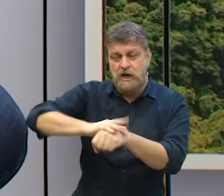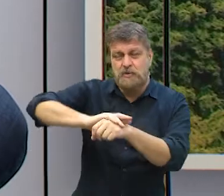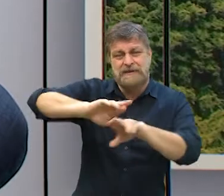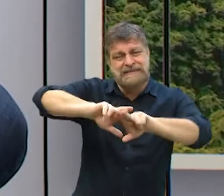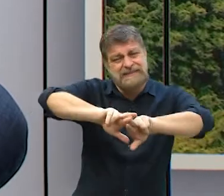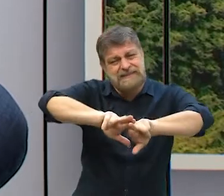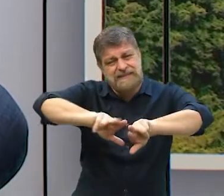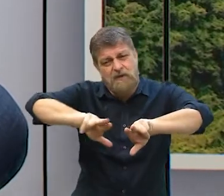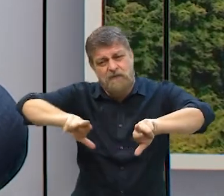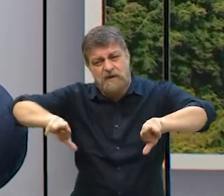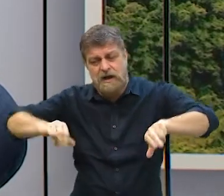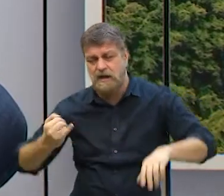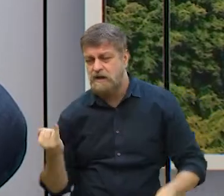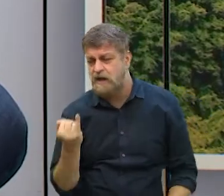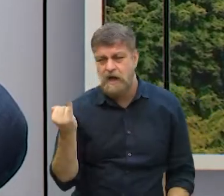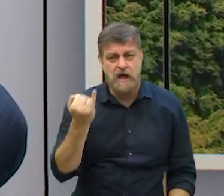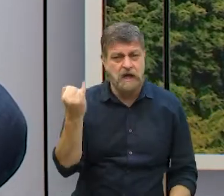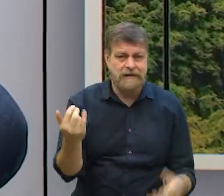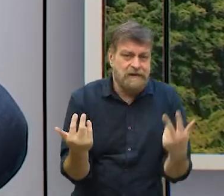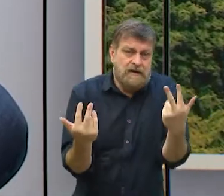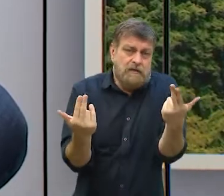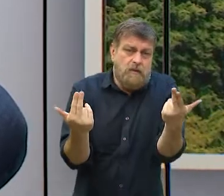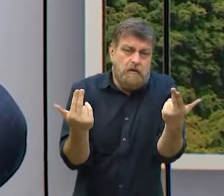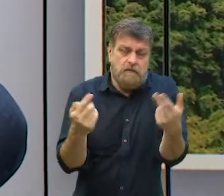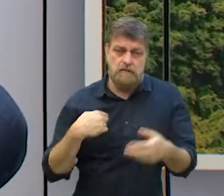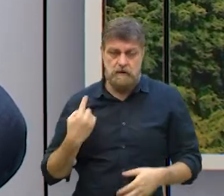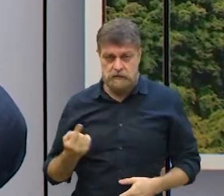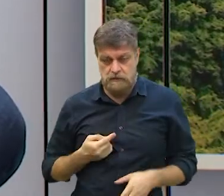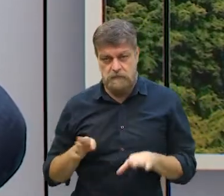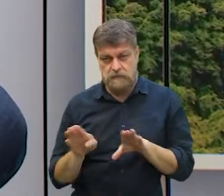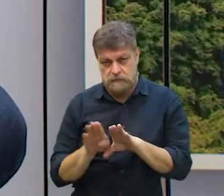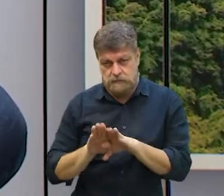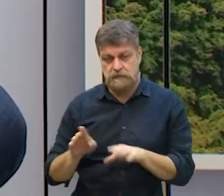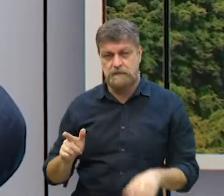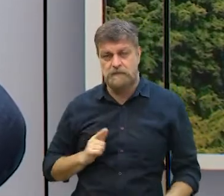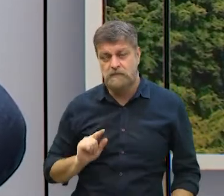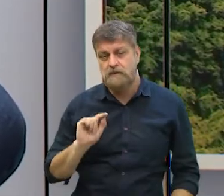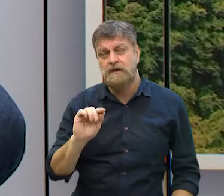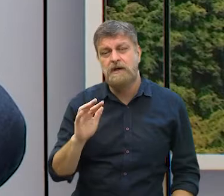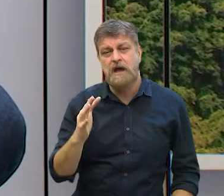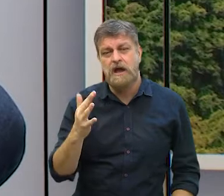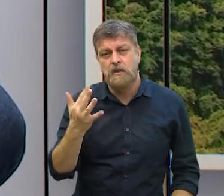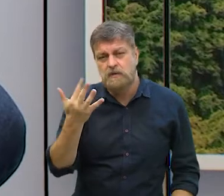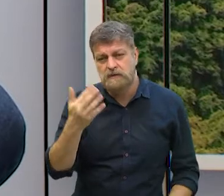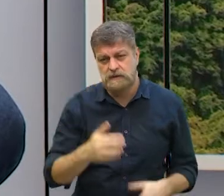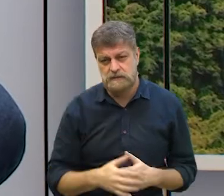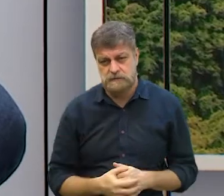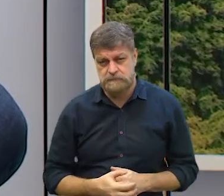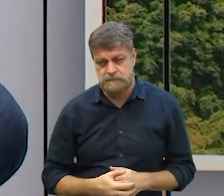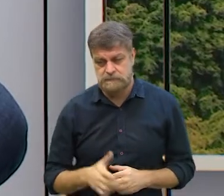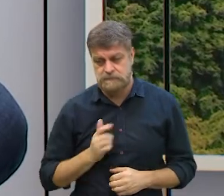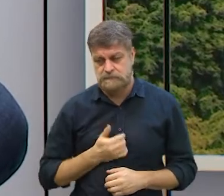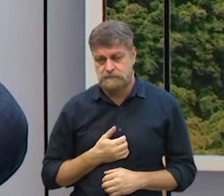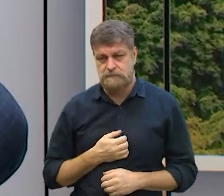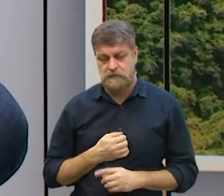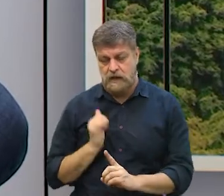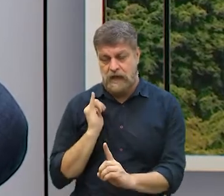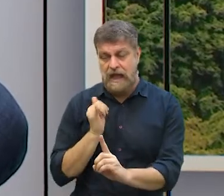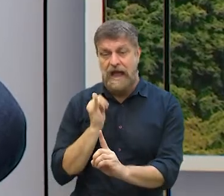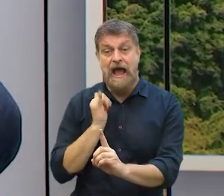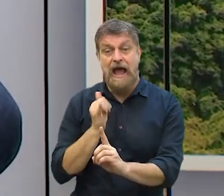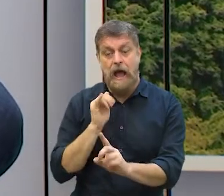de próstata, mas temos outras patologias tão importantes quanto. Né? Eu acho que isso aí passa por